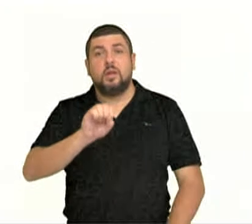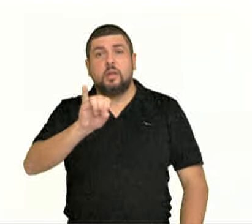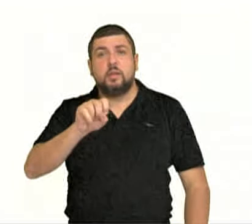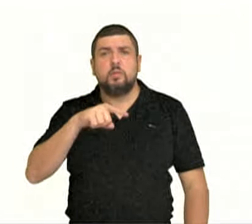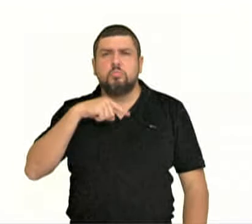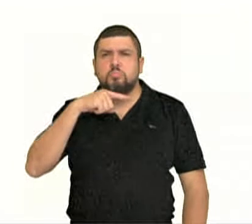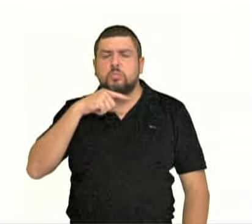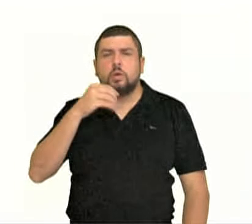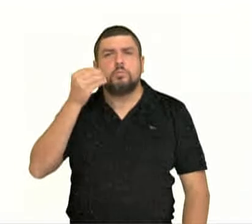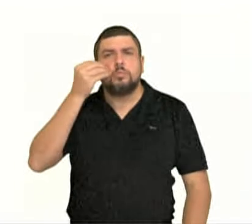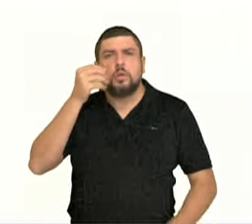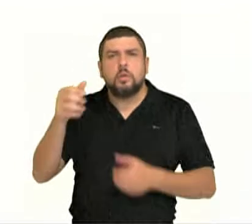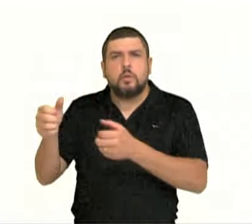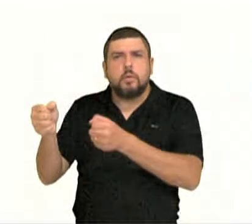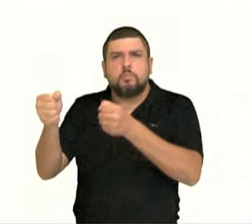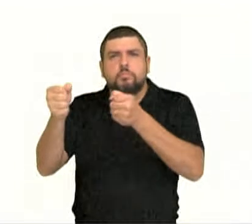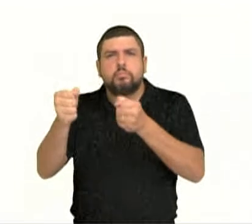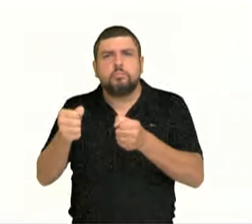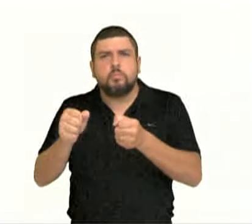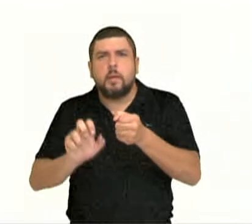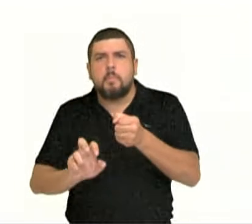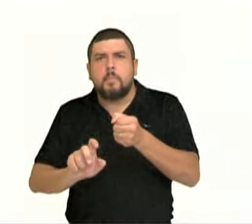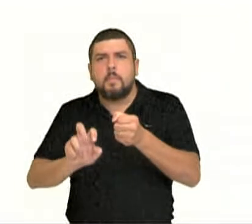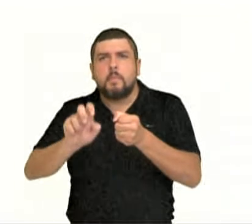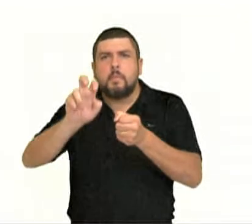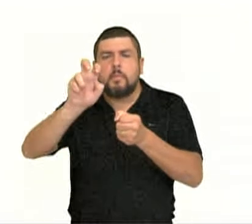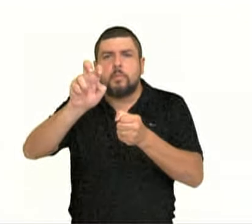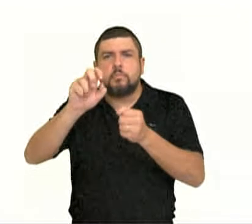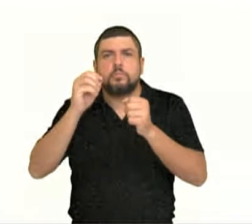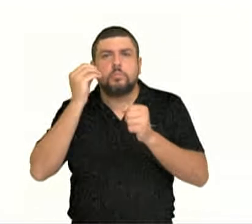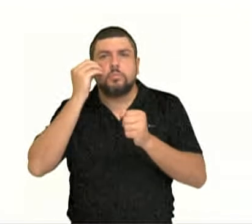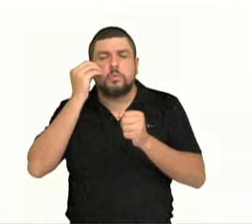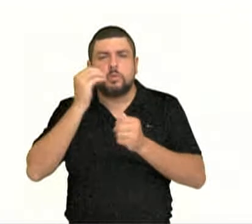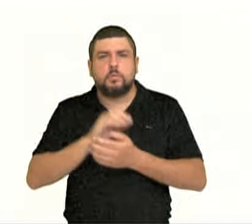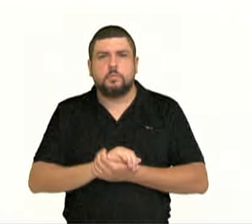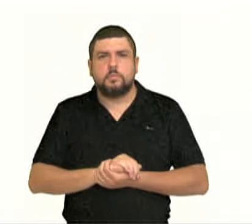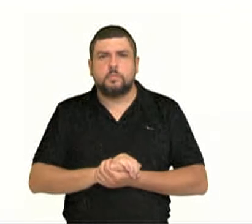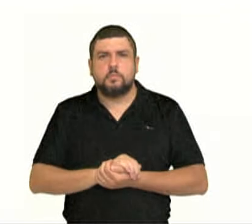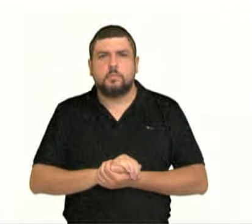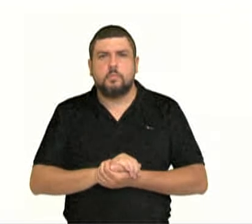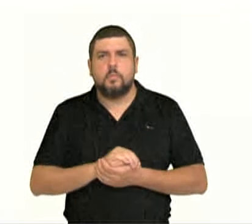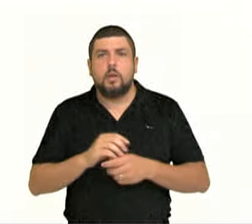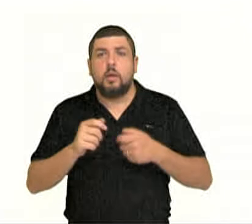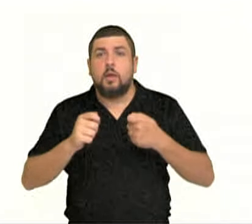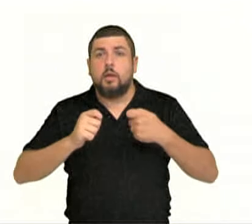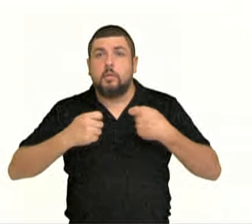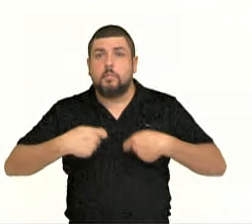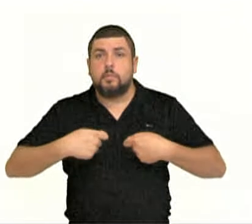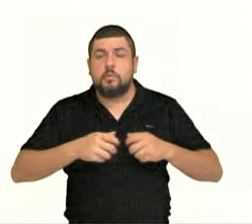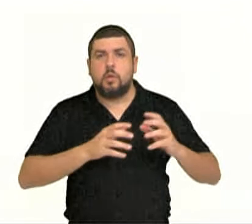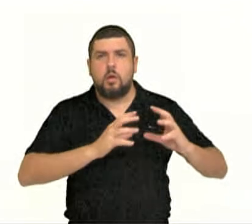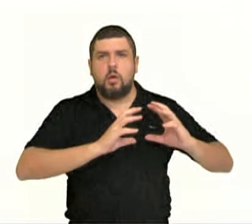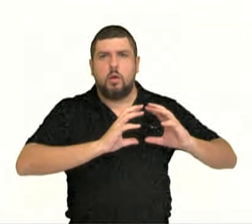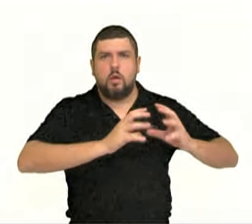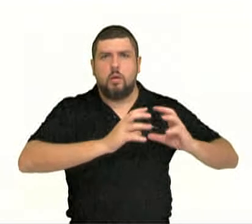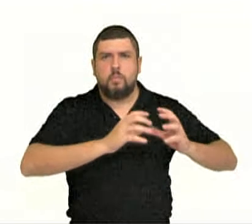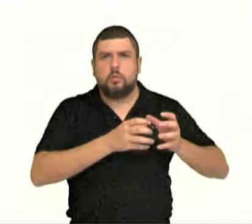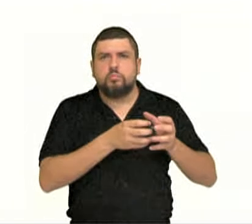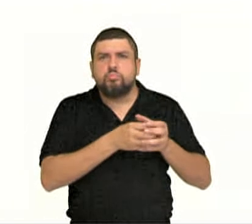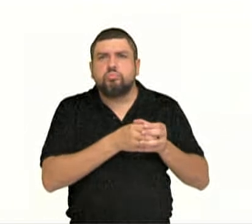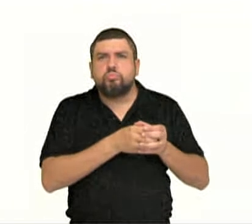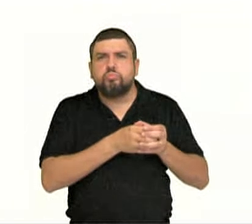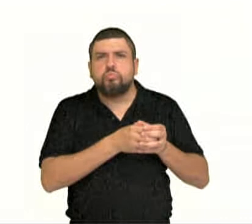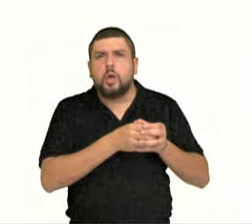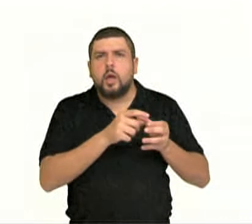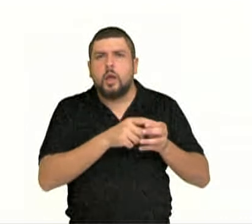ao solo. Então vejam, vocês vão precisar necessariamente de 3 bolas, certo? Uma bola tamanho pequeno,